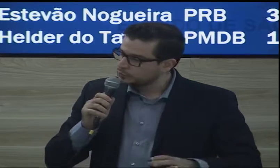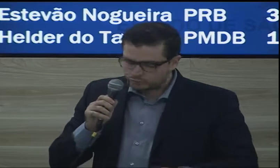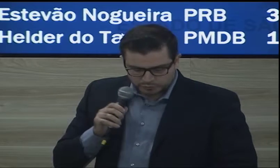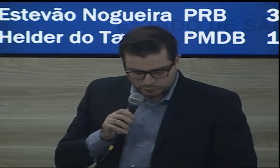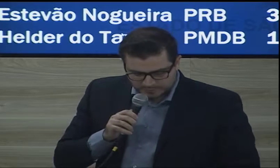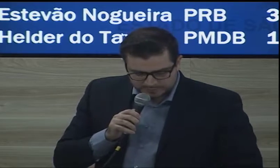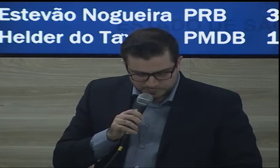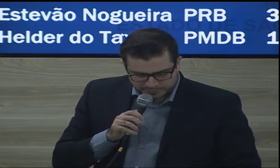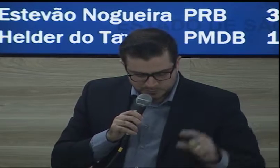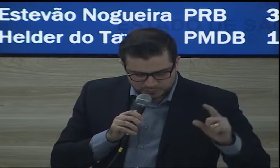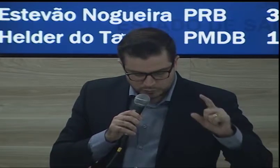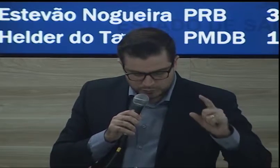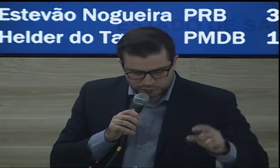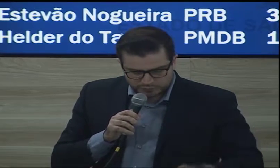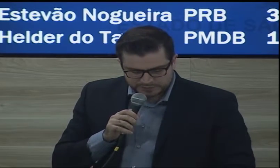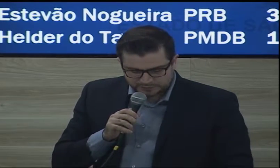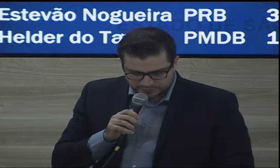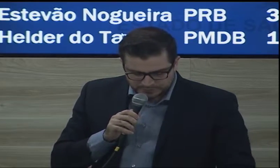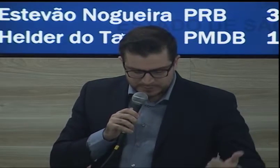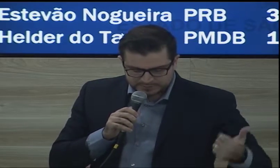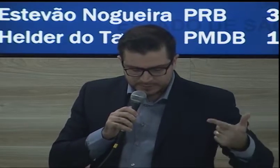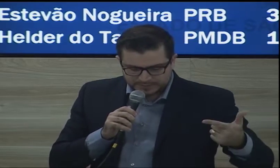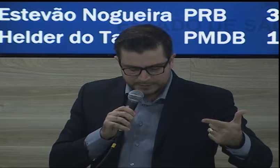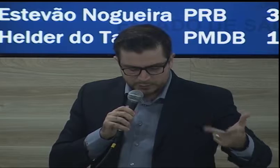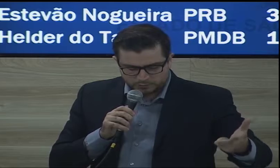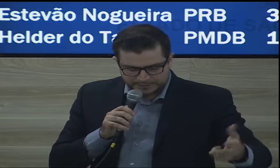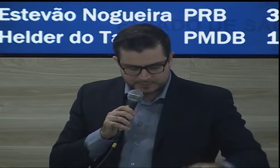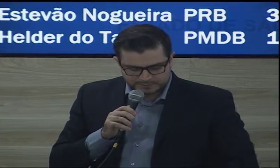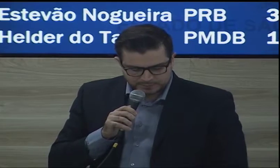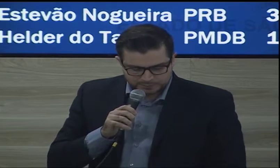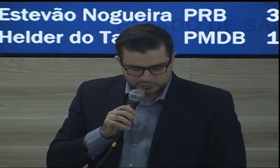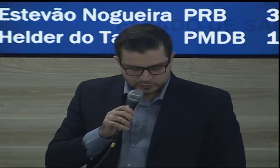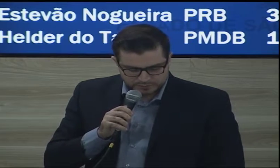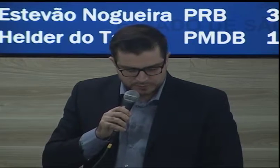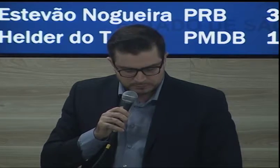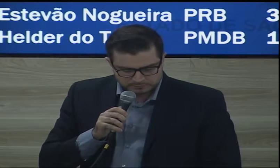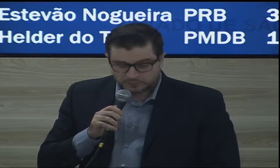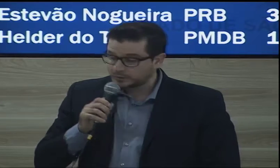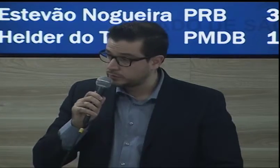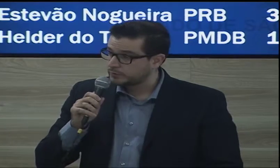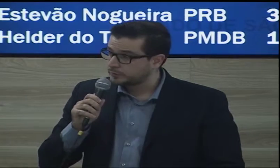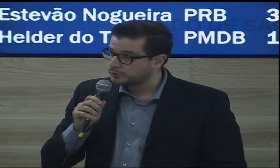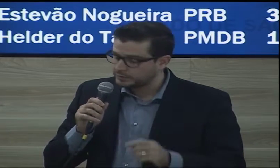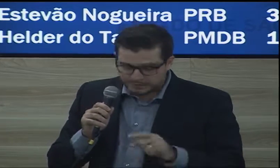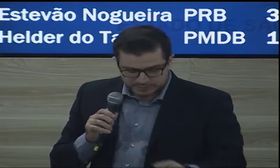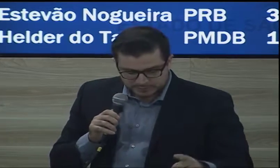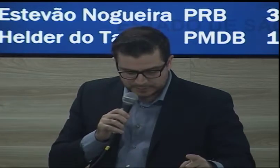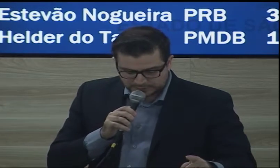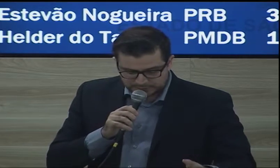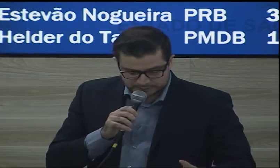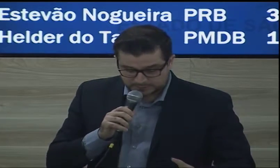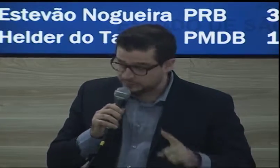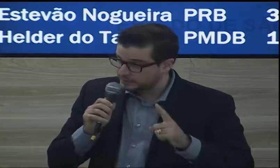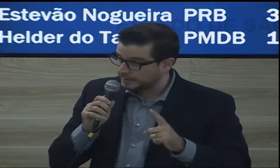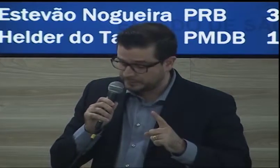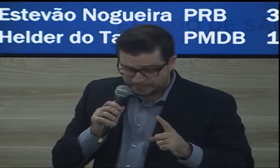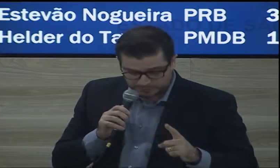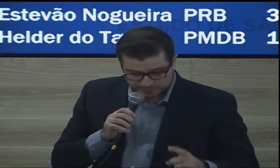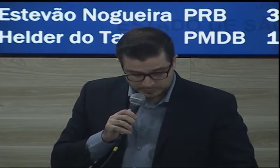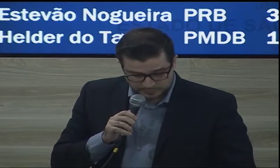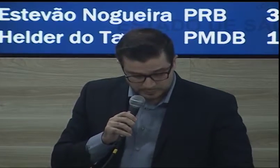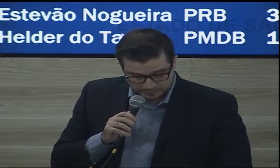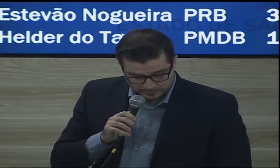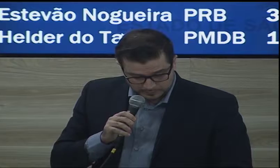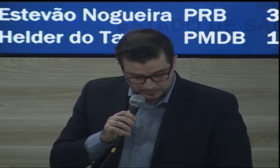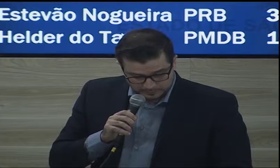dando a todos nós as mesmas condições de vida, salário e doença dessas pessoas, que eu tenho oportunidade de atendê-las